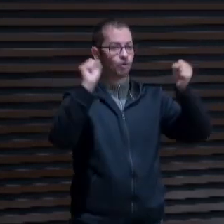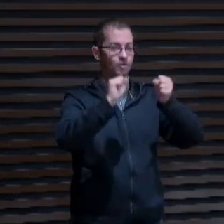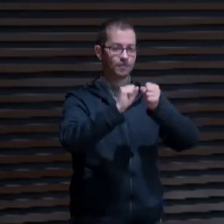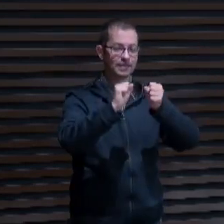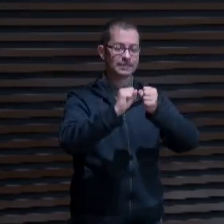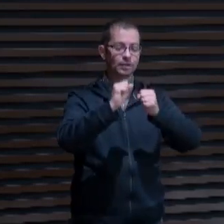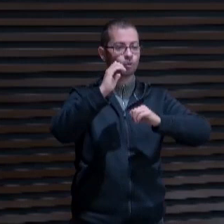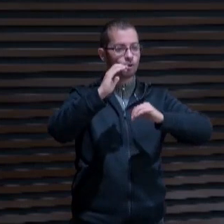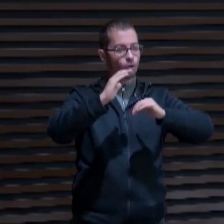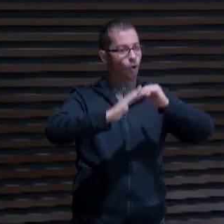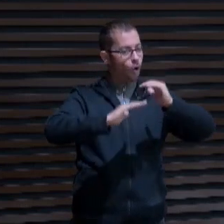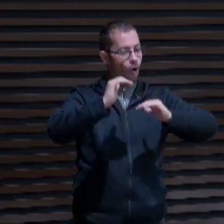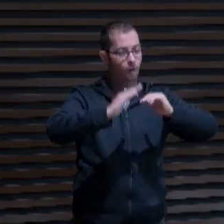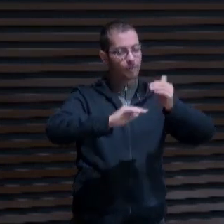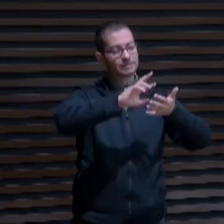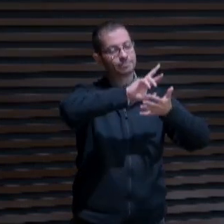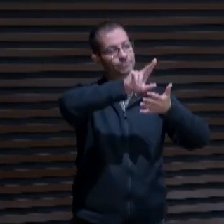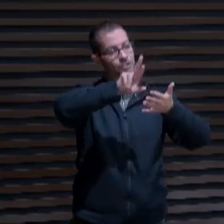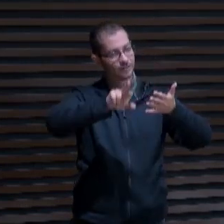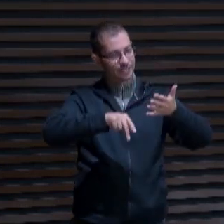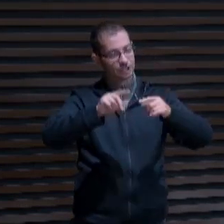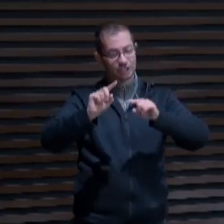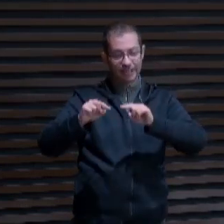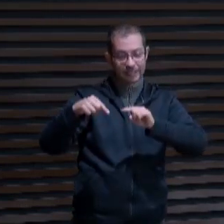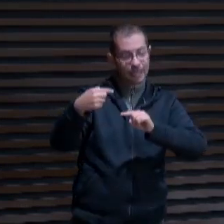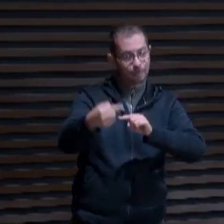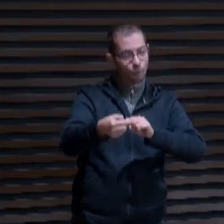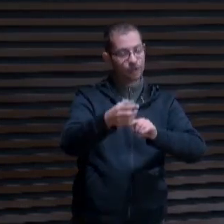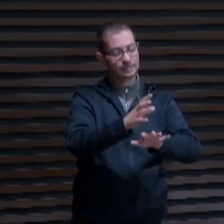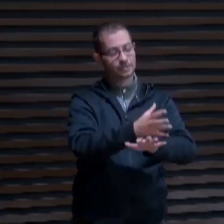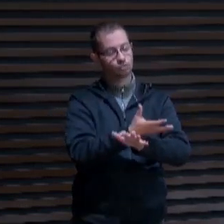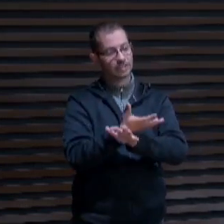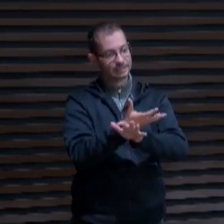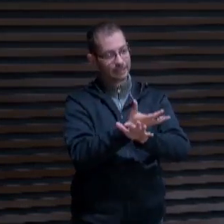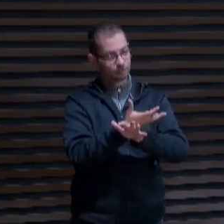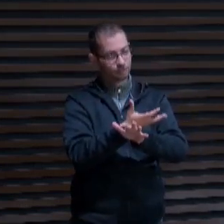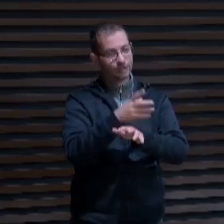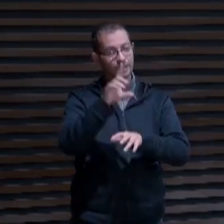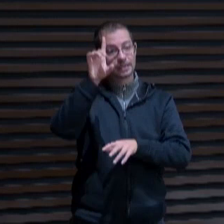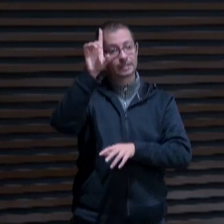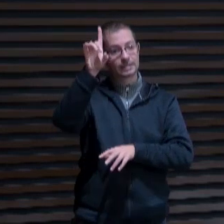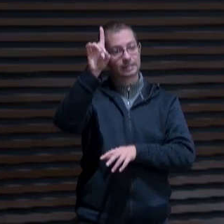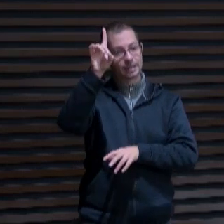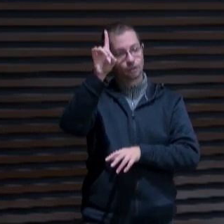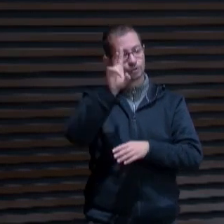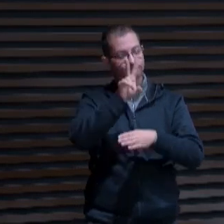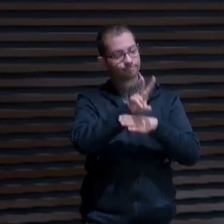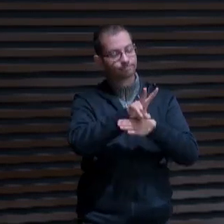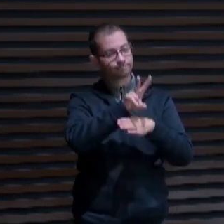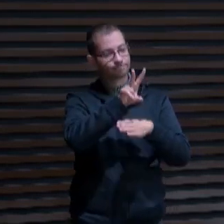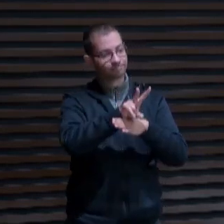coisas por meio de Moisés e Arão. E depois, no deserto, Deus os amamentou.